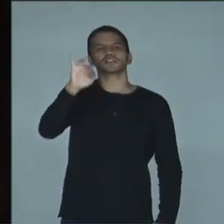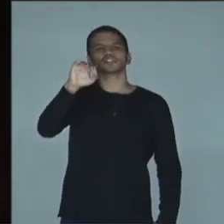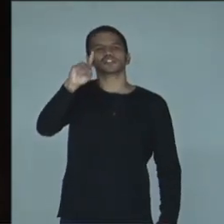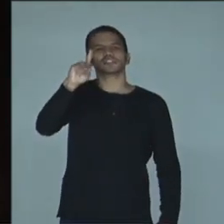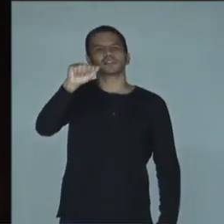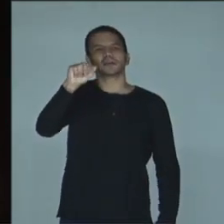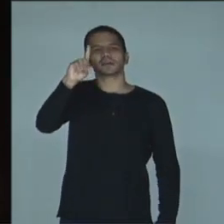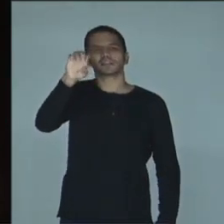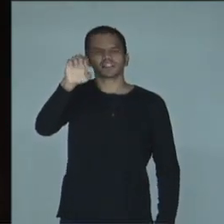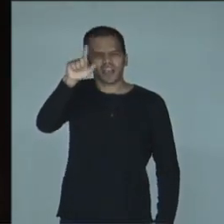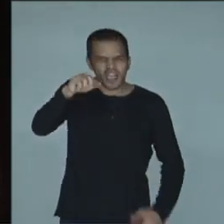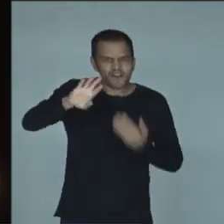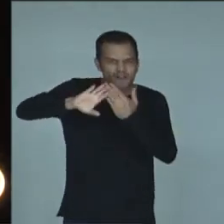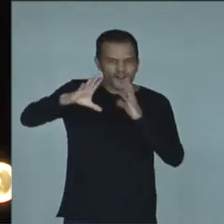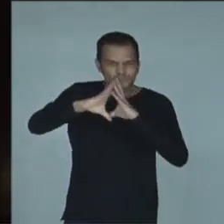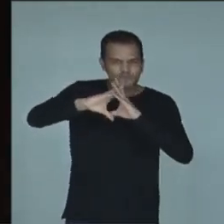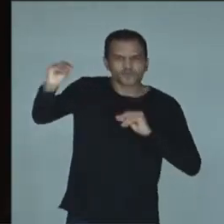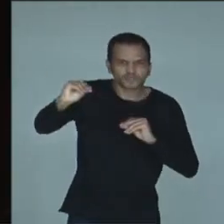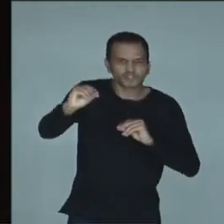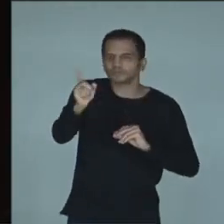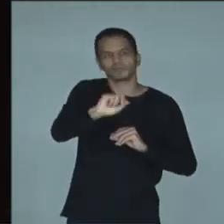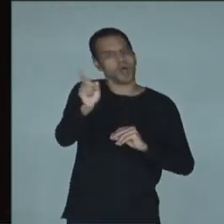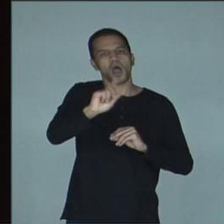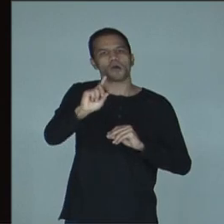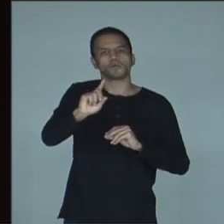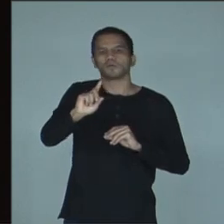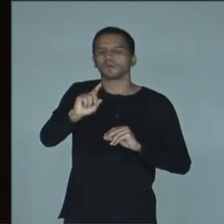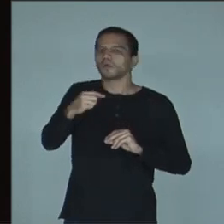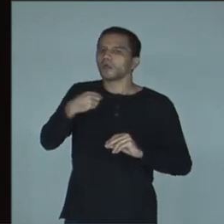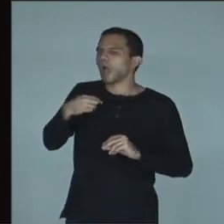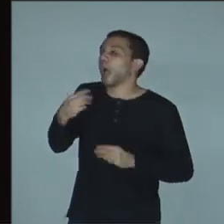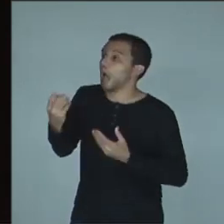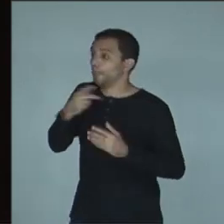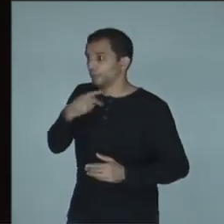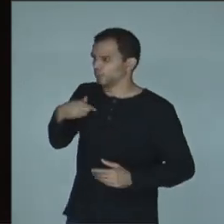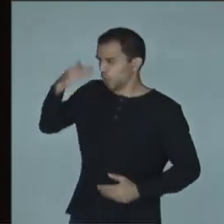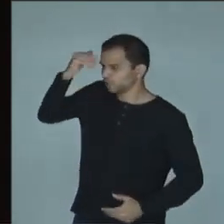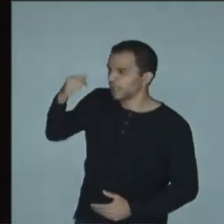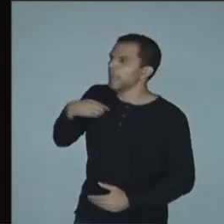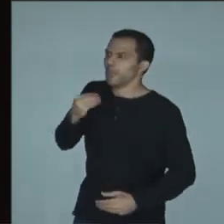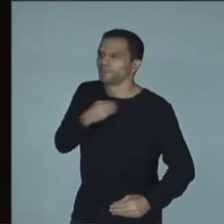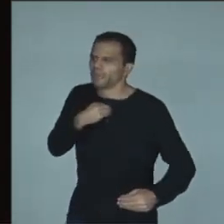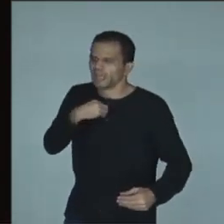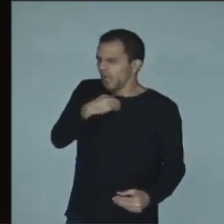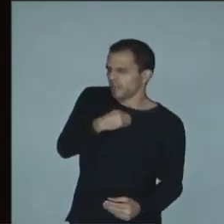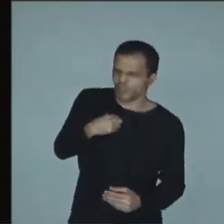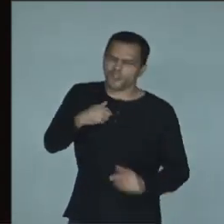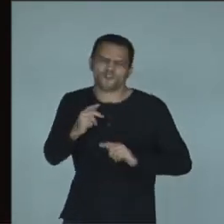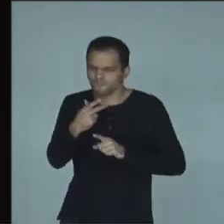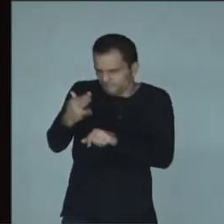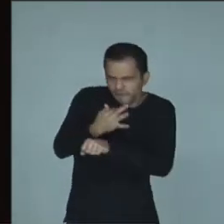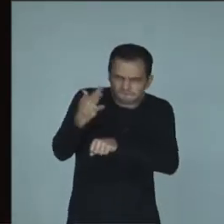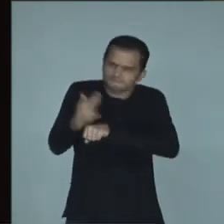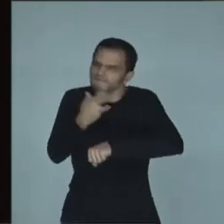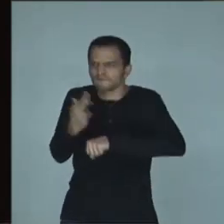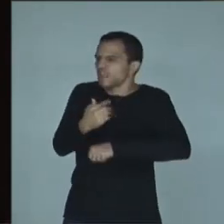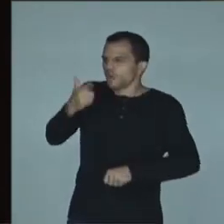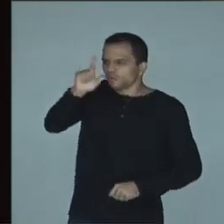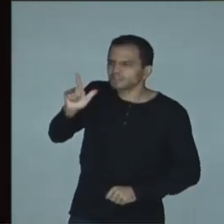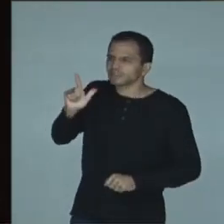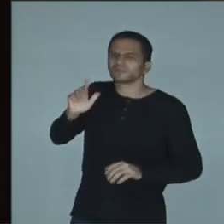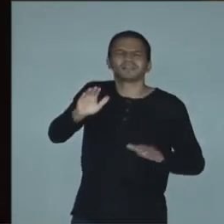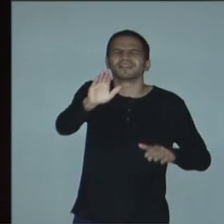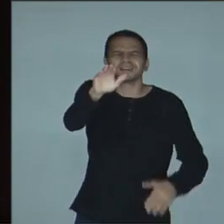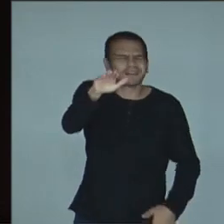e o pastor então santidade eu enfrentar o pecado vem pecado pode vencer isso bem